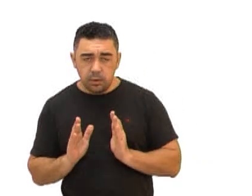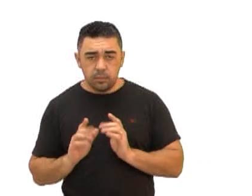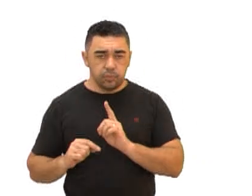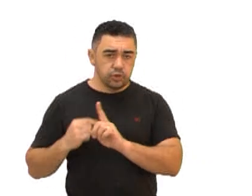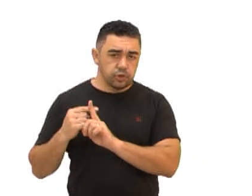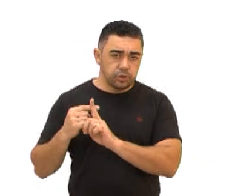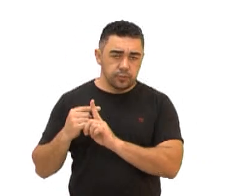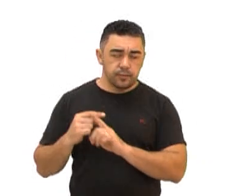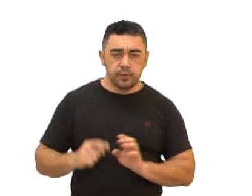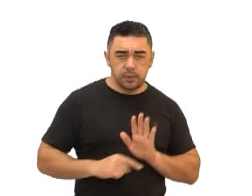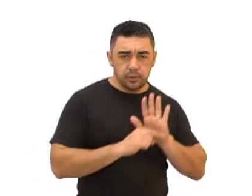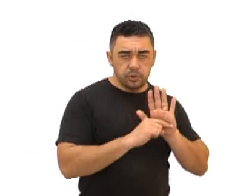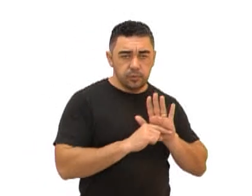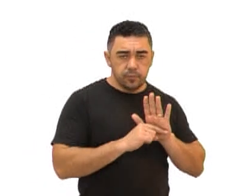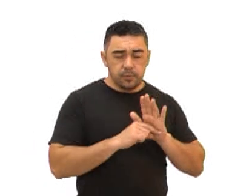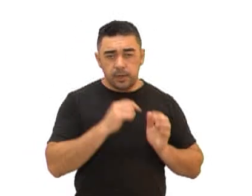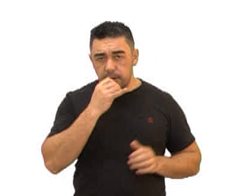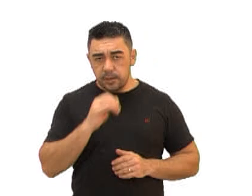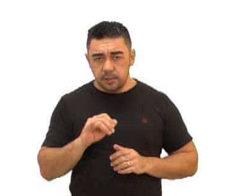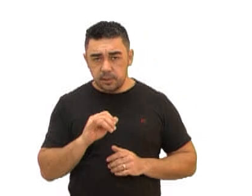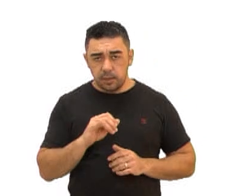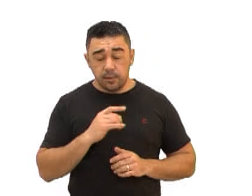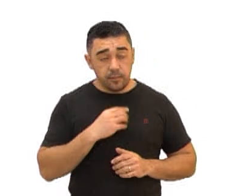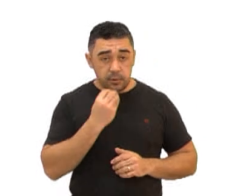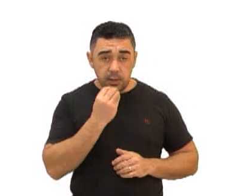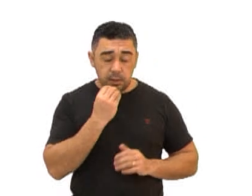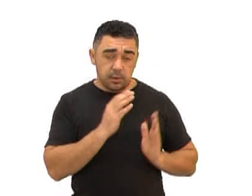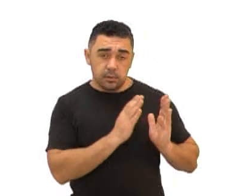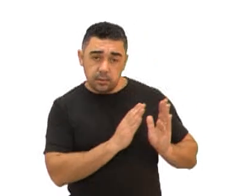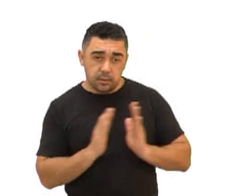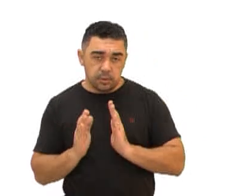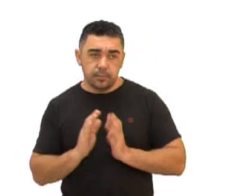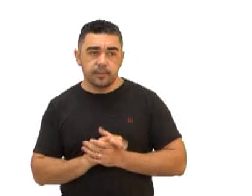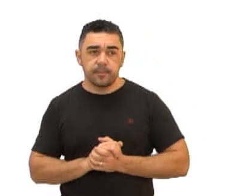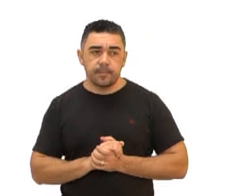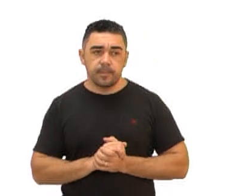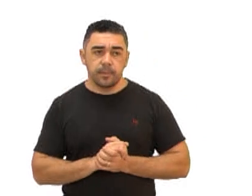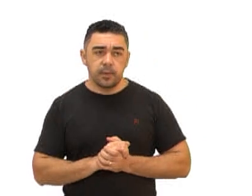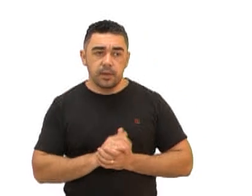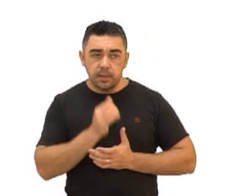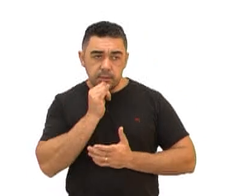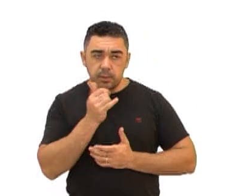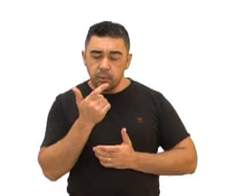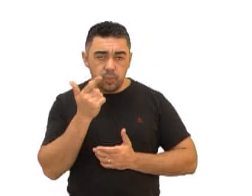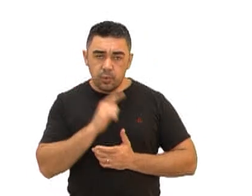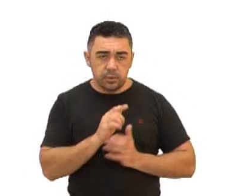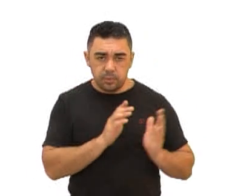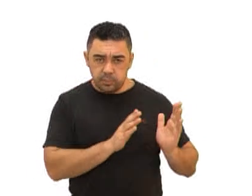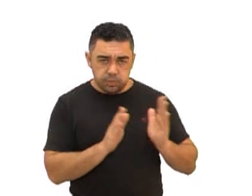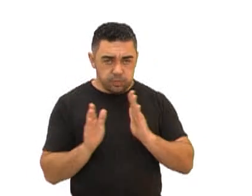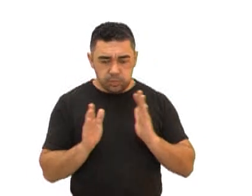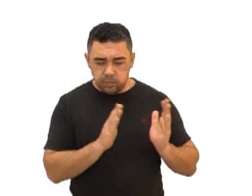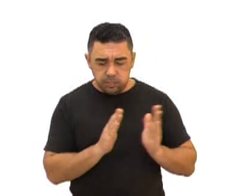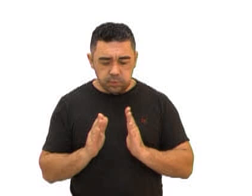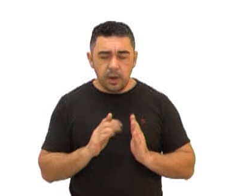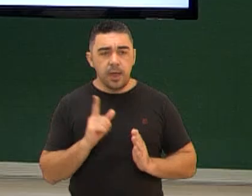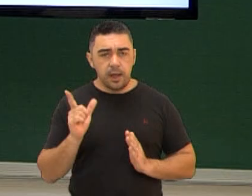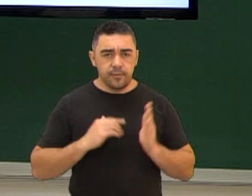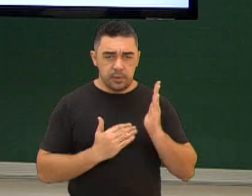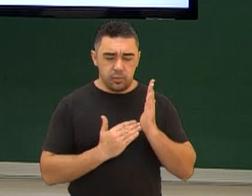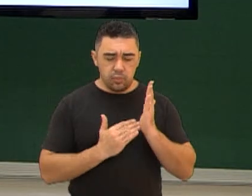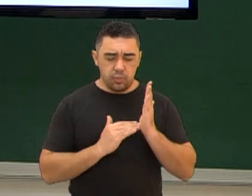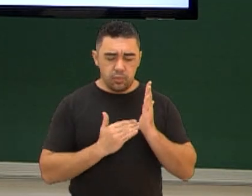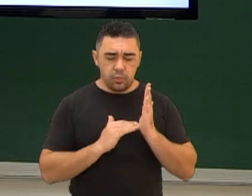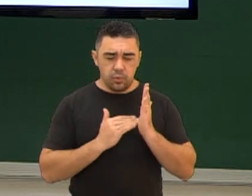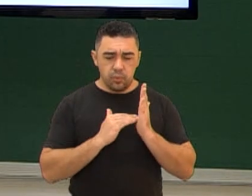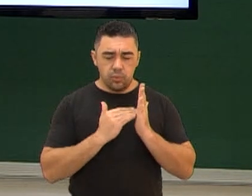tensão. Eu vou tendendo a polarizá-lo. Então, enquanto ele não está totalmente polarizado, ele vai carregando. Quando